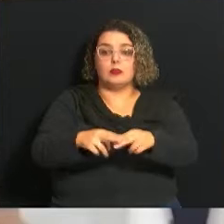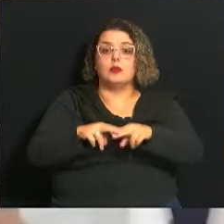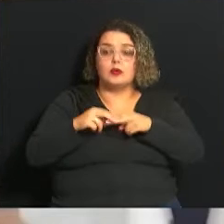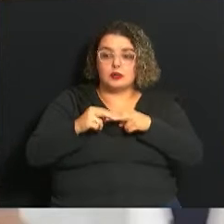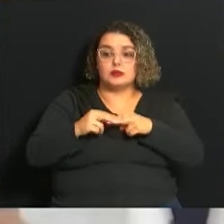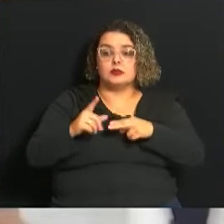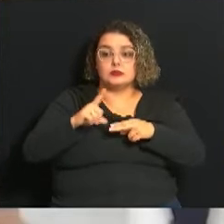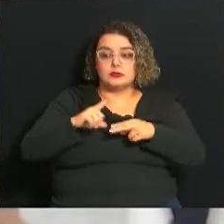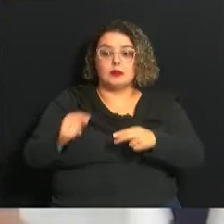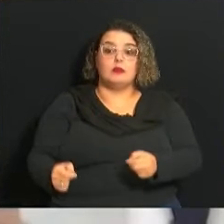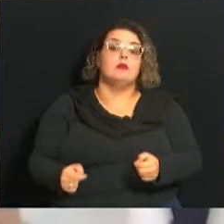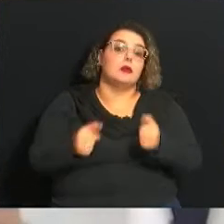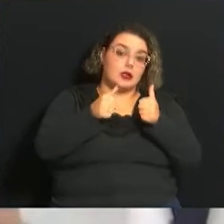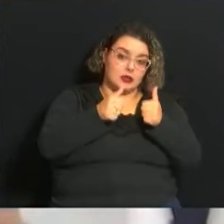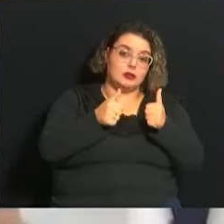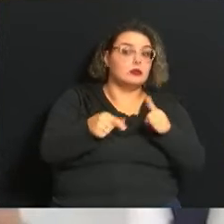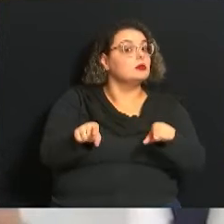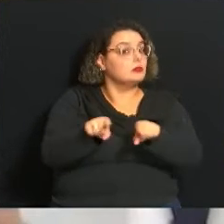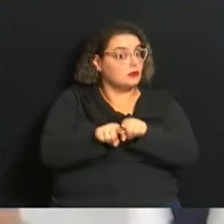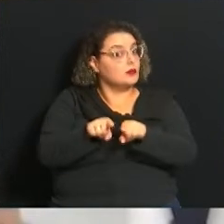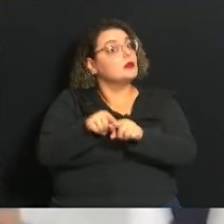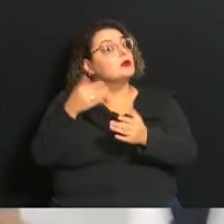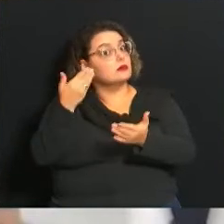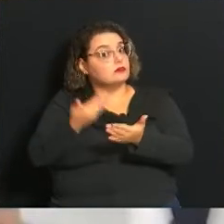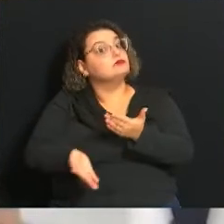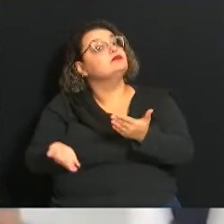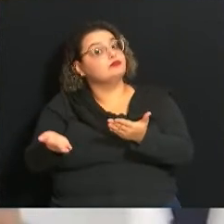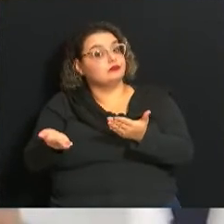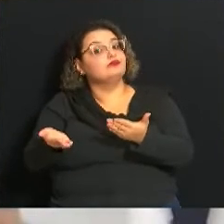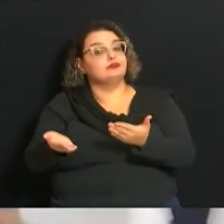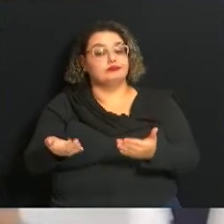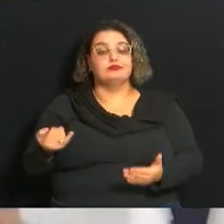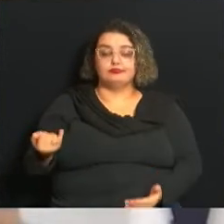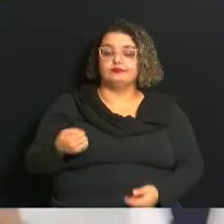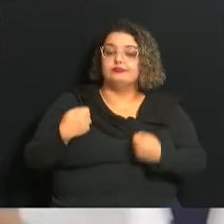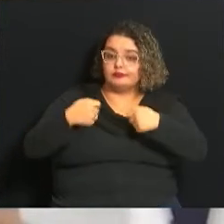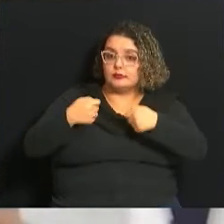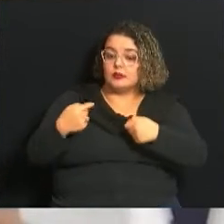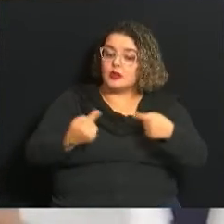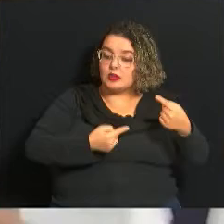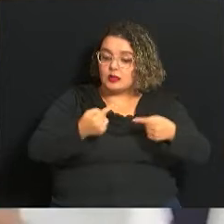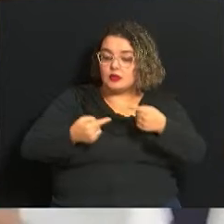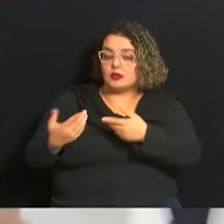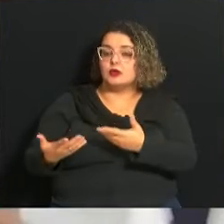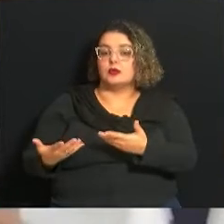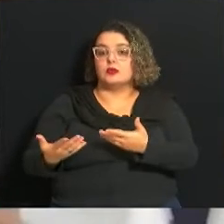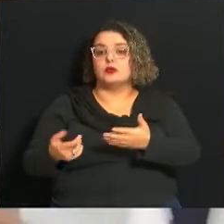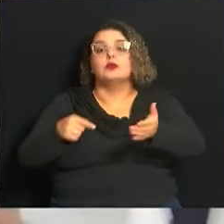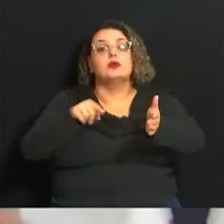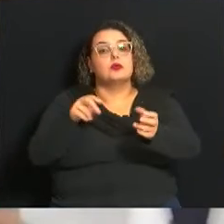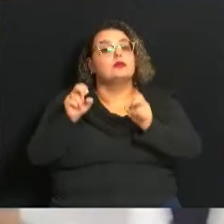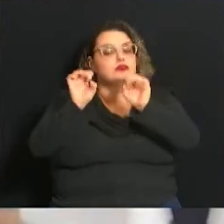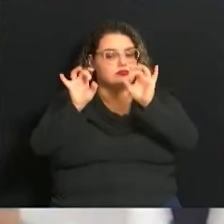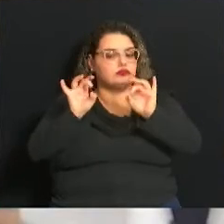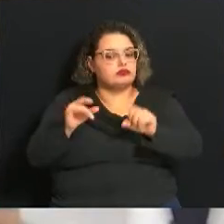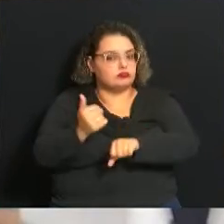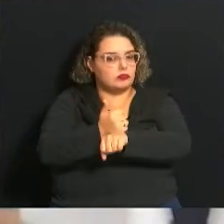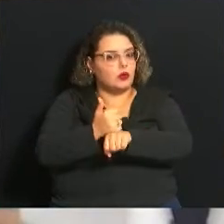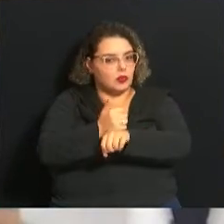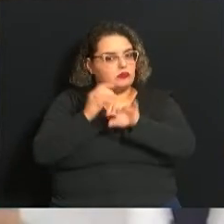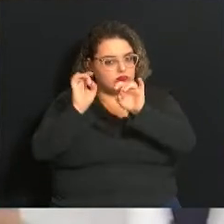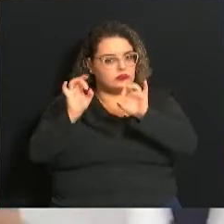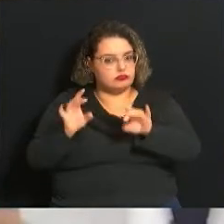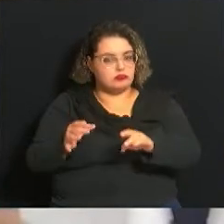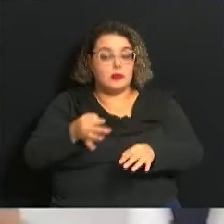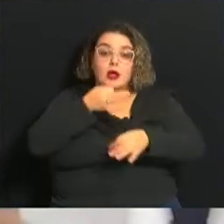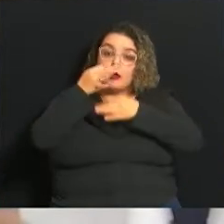ganho, mas também a gente pode ter algumas percas. Então, é preciso que a gente discuta isso com os especialistas, tendo também a opinião